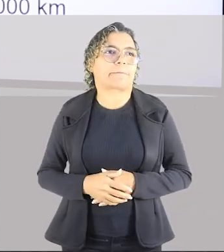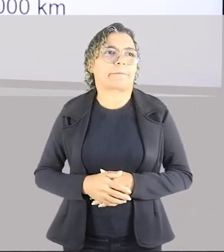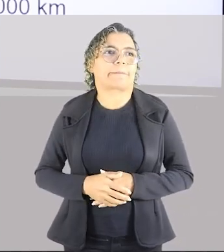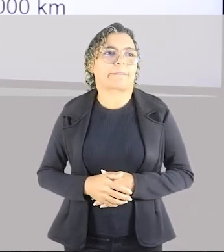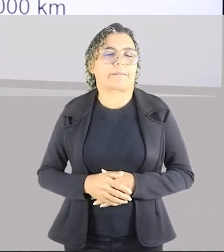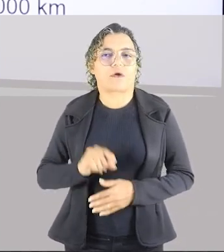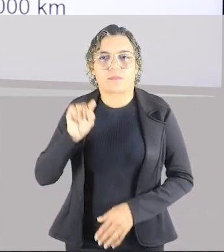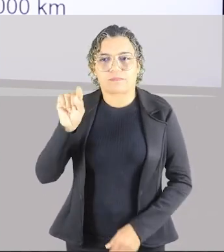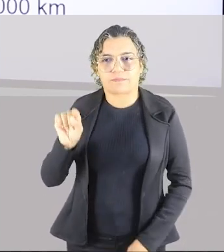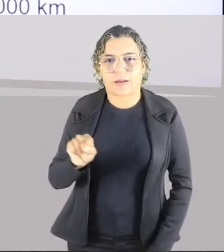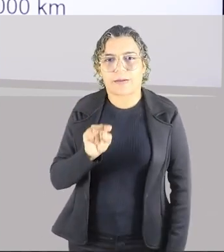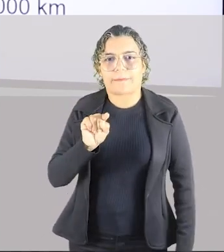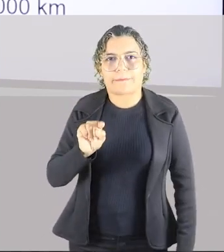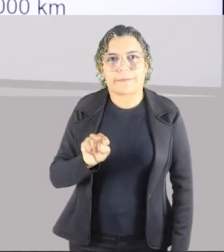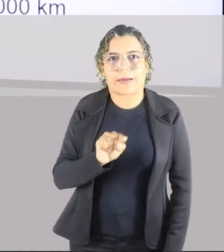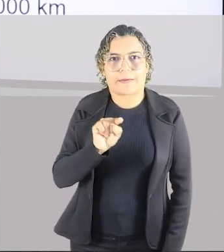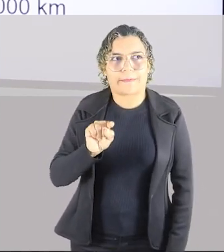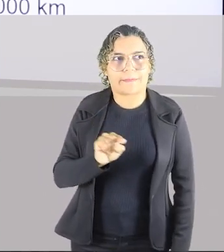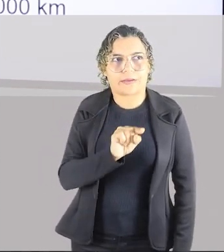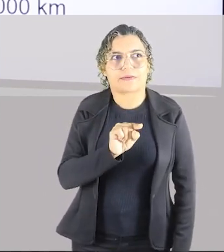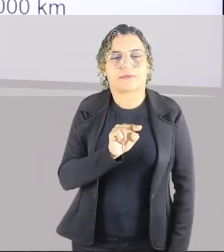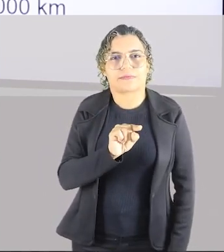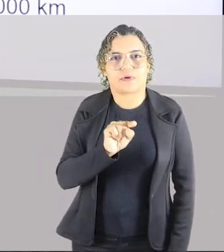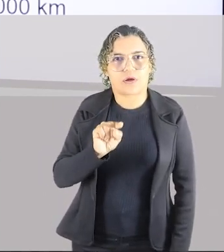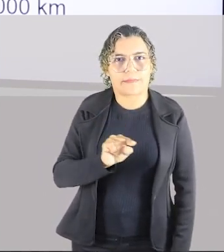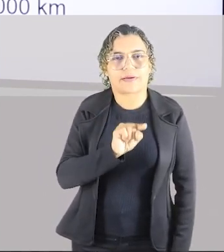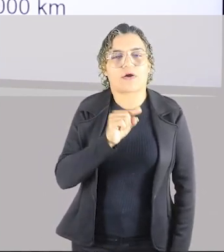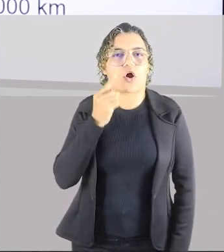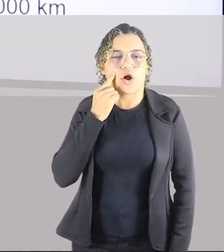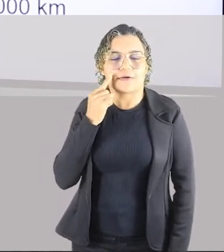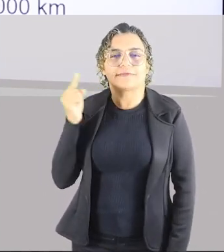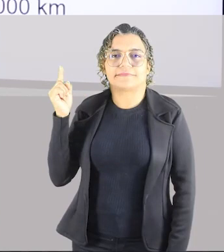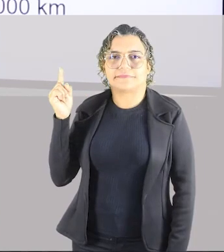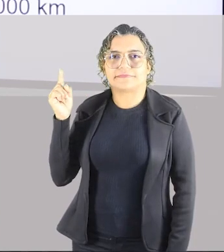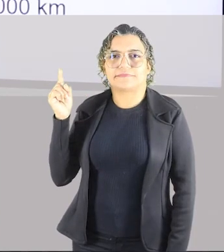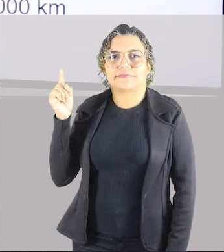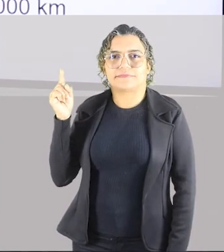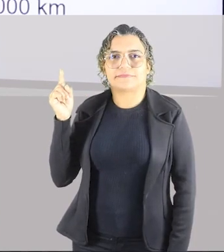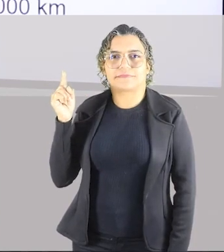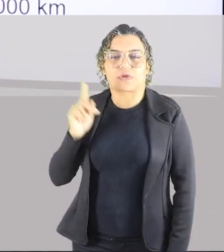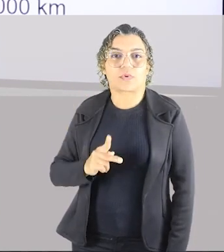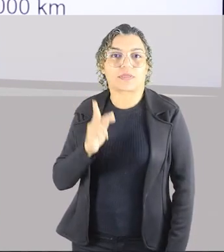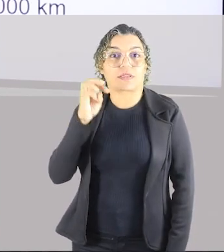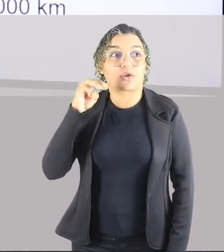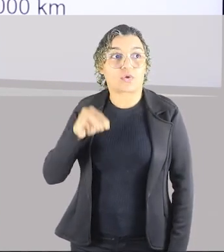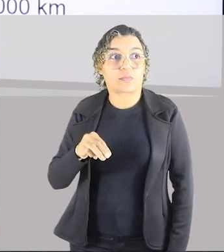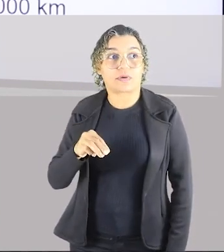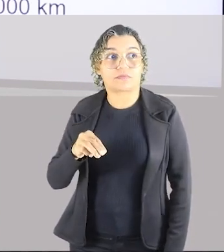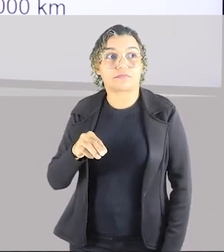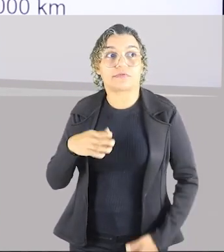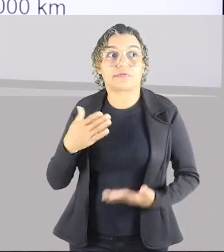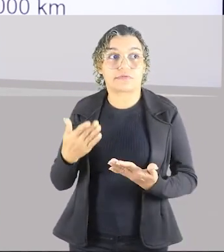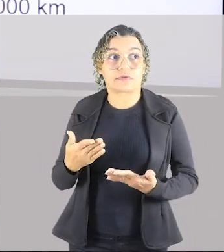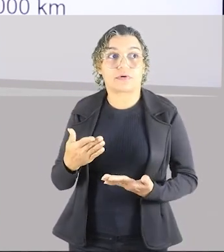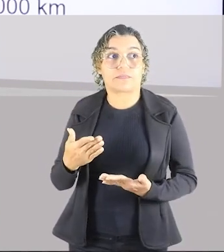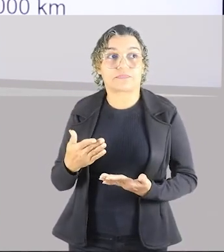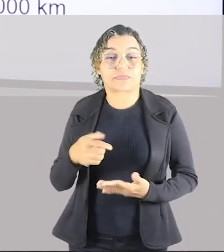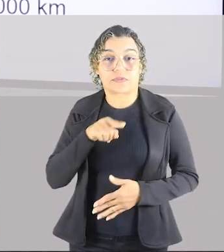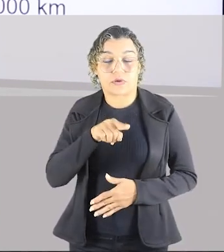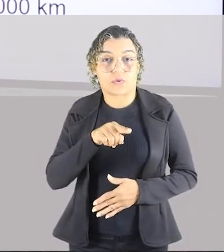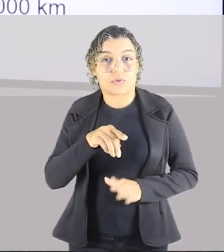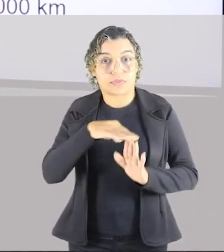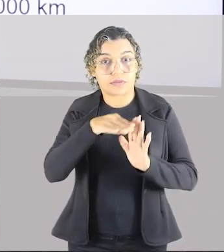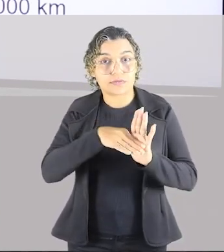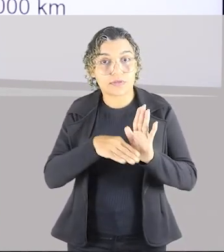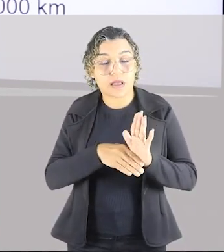Centímetro, decímetro, metro, decâmetro, hectômetro, quilômetro. Ou seja, na